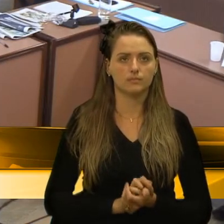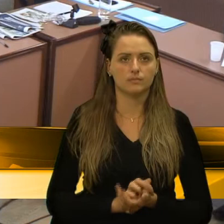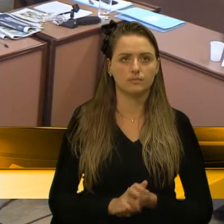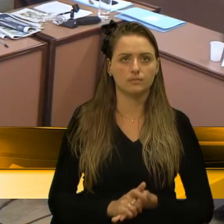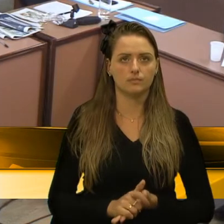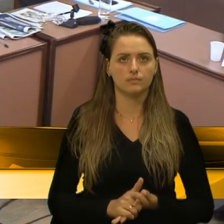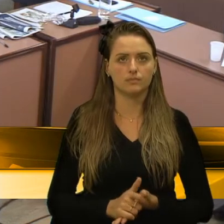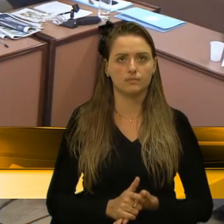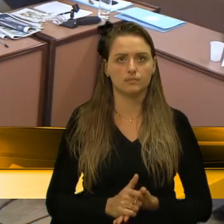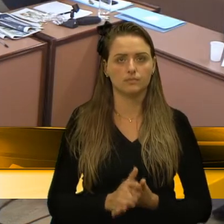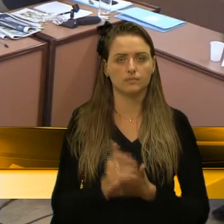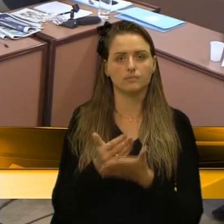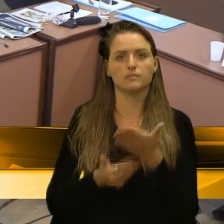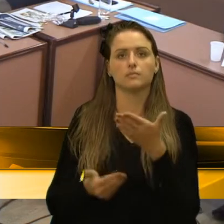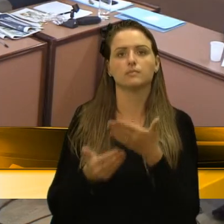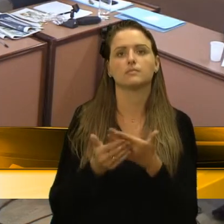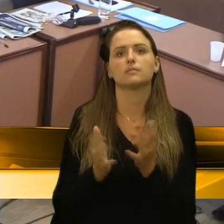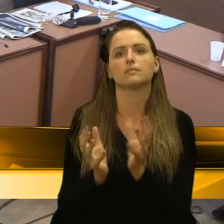Caros